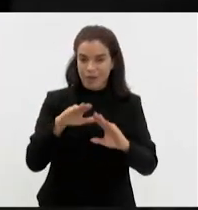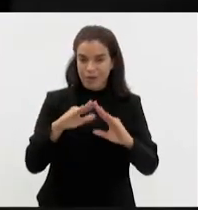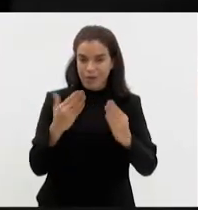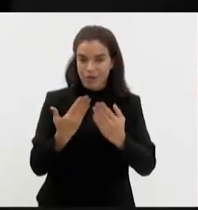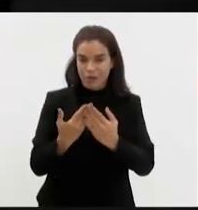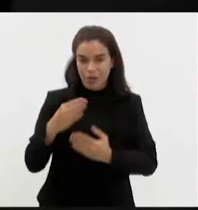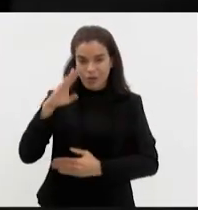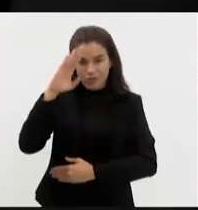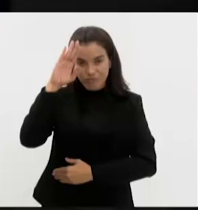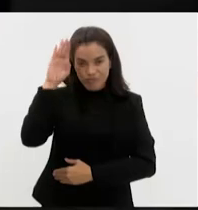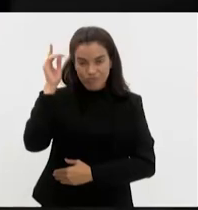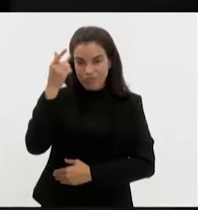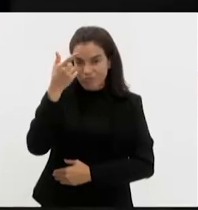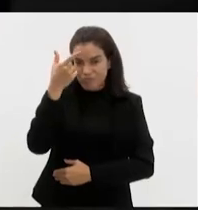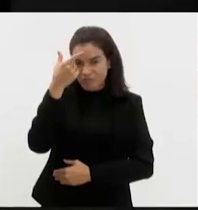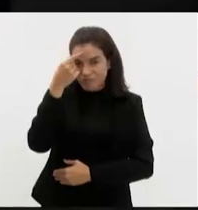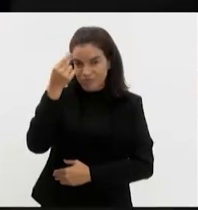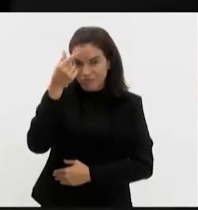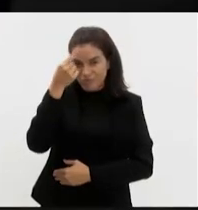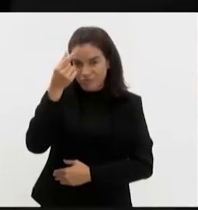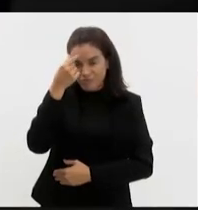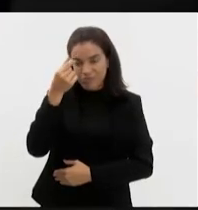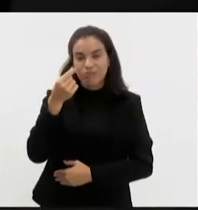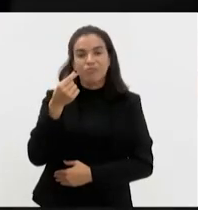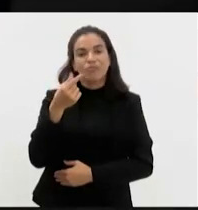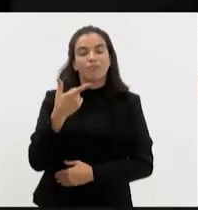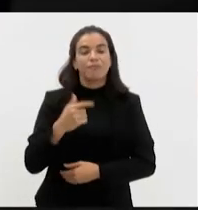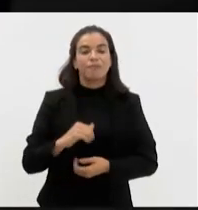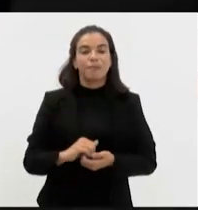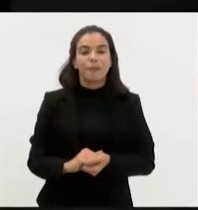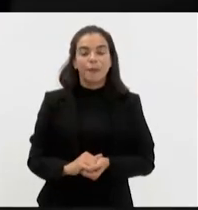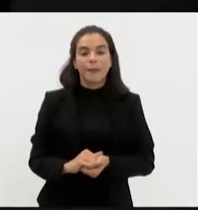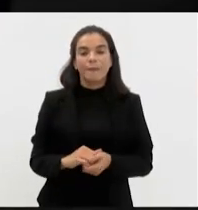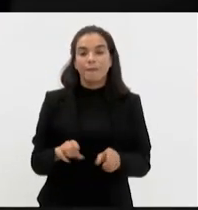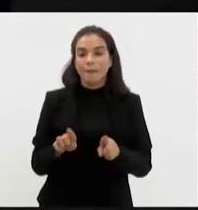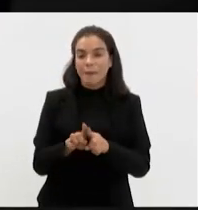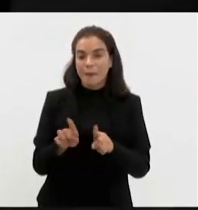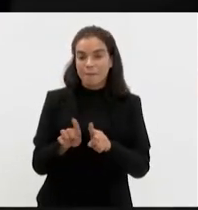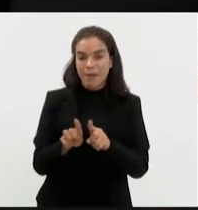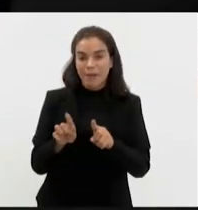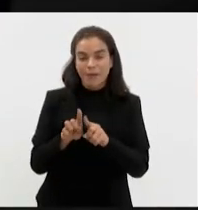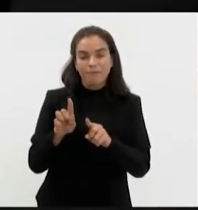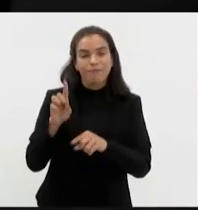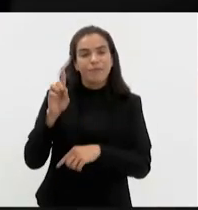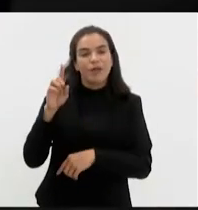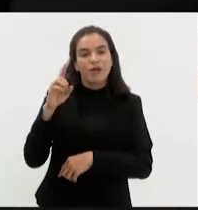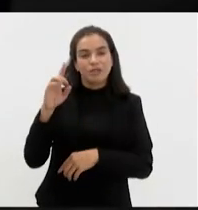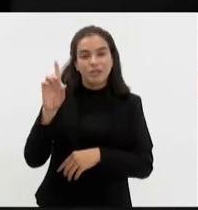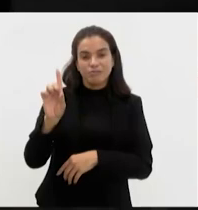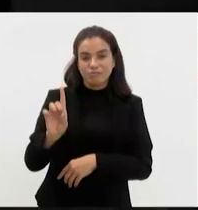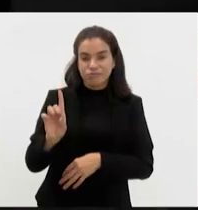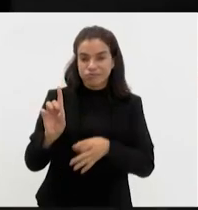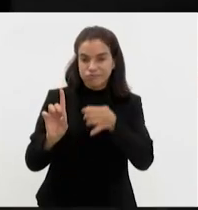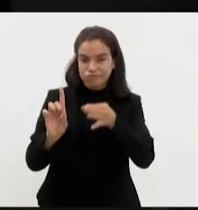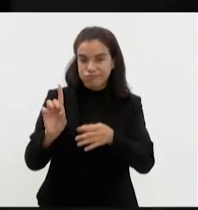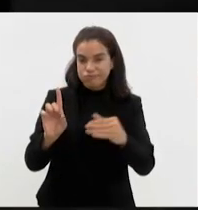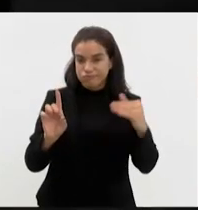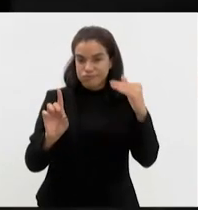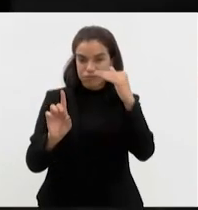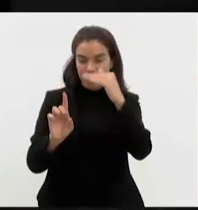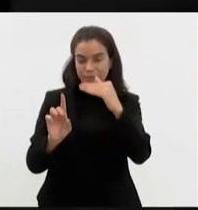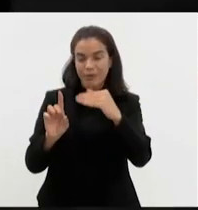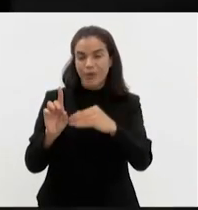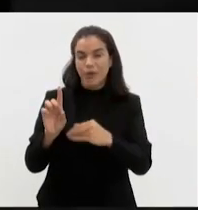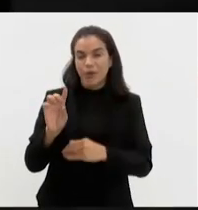magistratura do Rio de Janeiro Nossa desembargadora diretora da escola do Judiciário Eleitoral